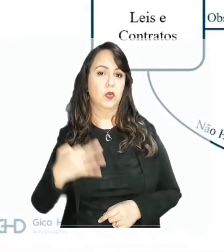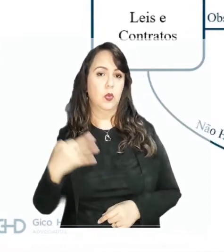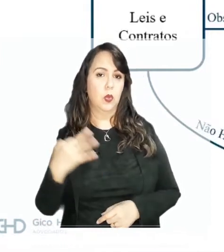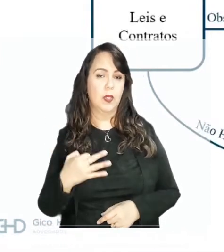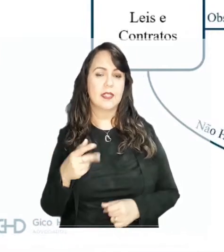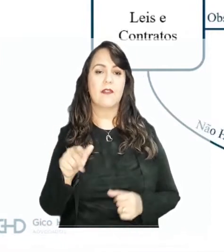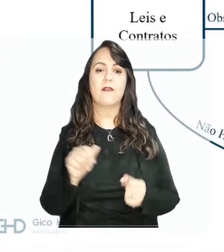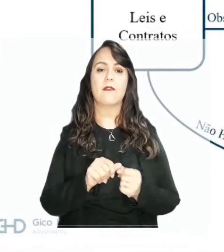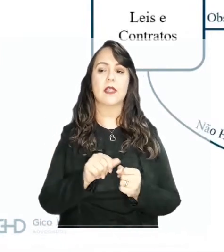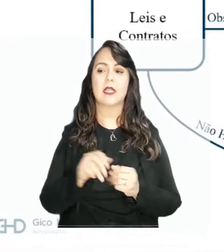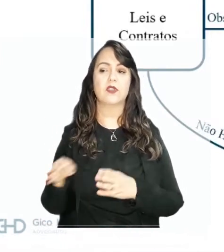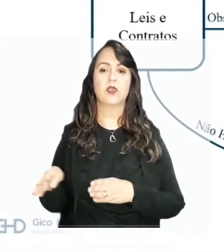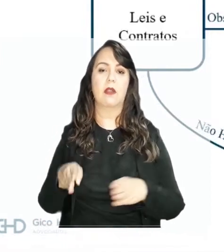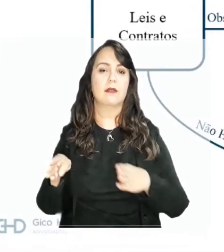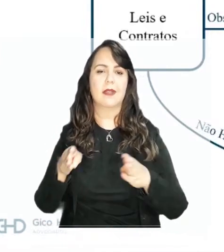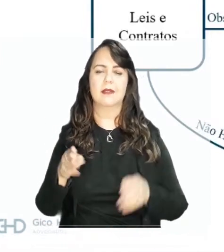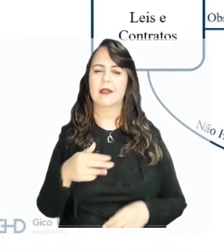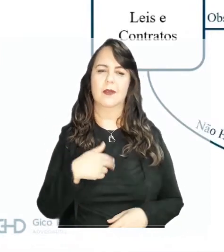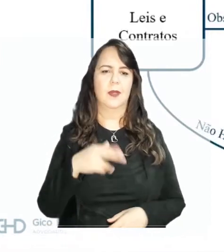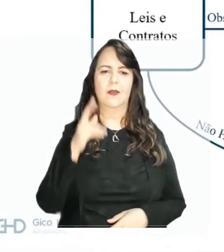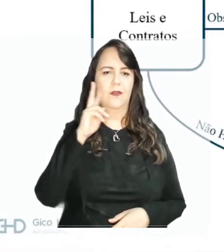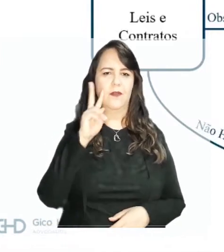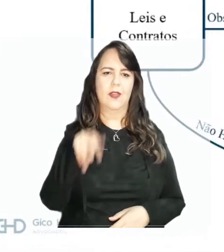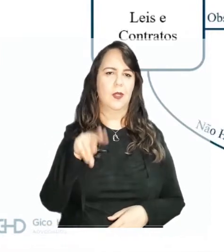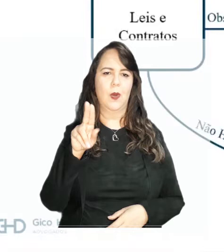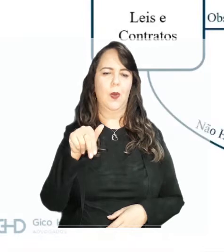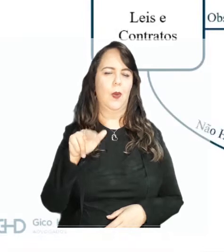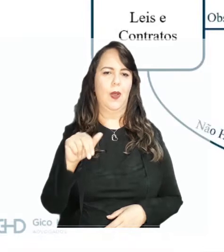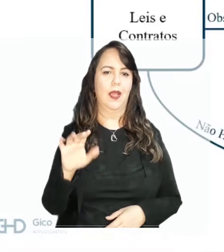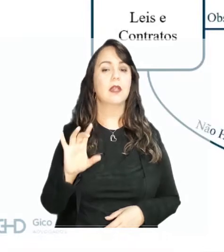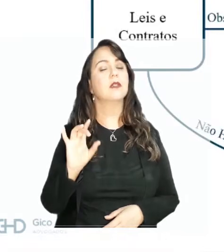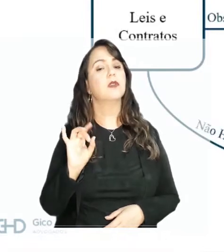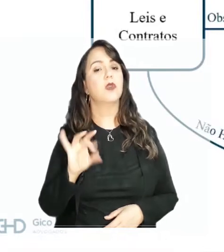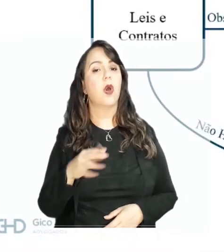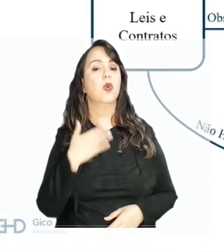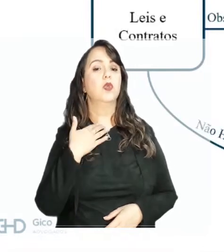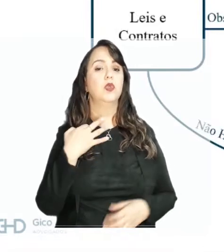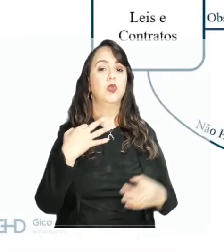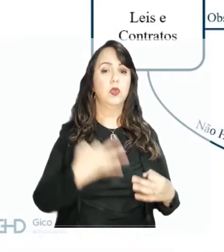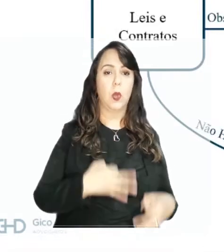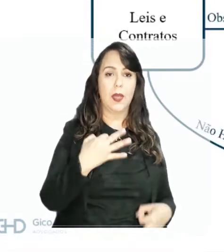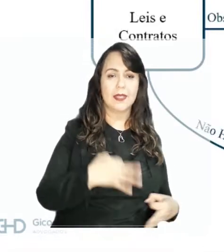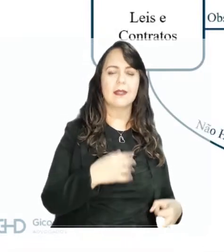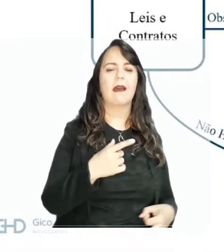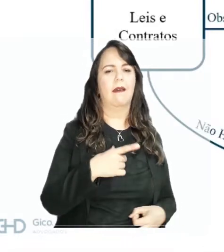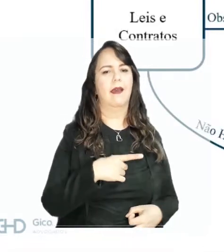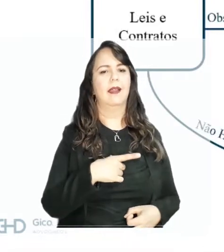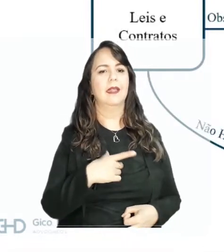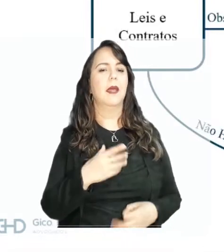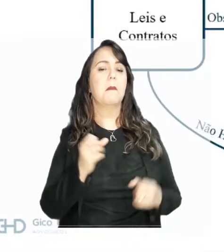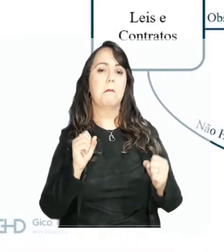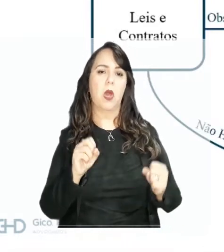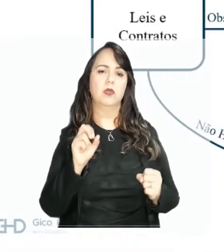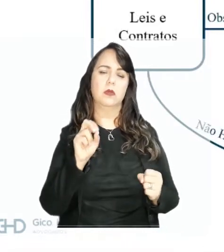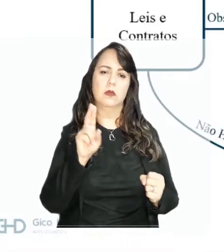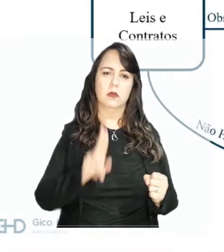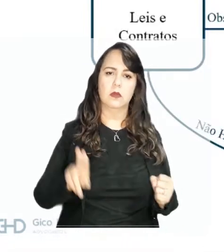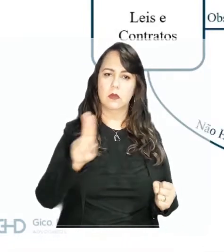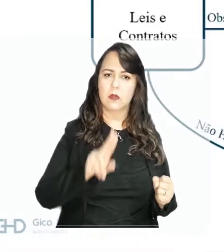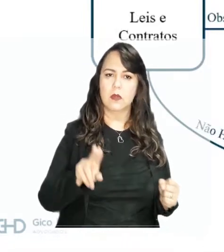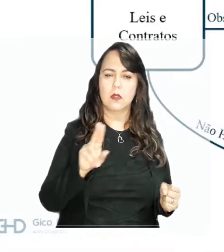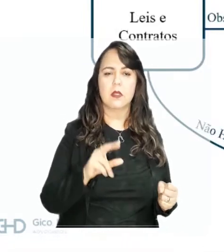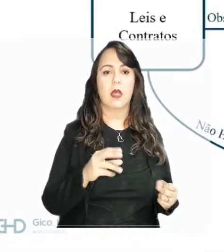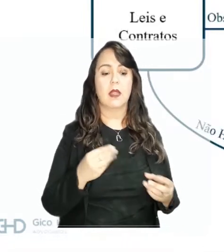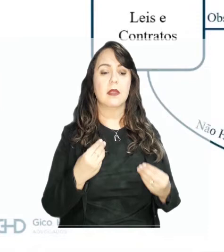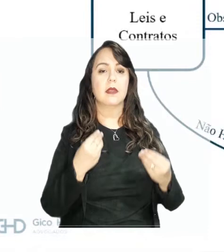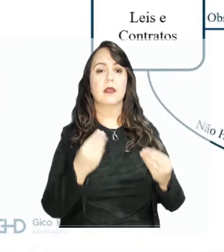os ferramentais já prontos. Mas o juiz pode usar, quando ele tem que dar uma solução que ainda não existe, não foi identificado